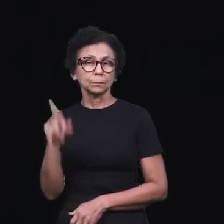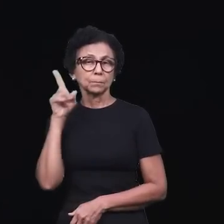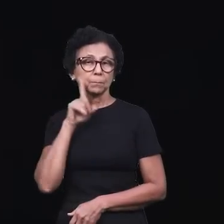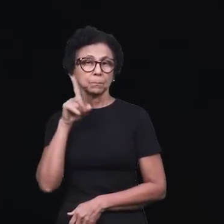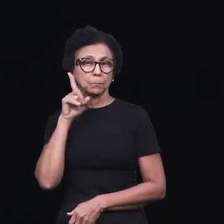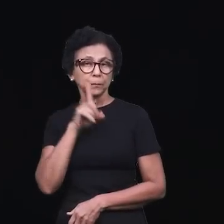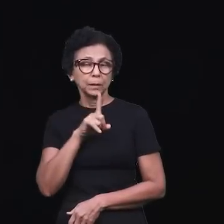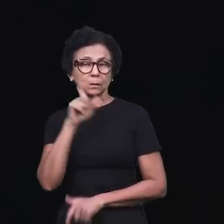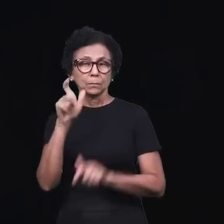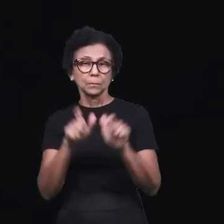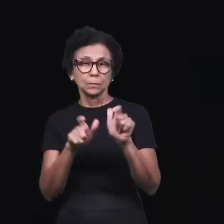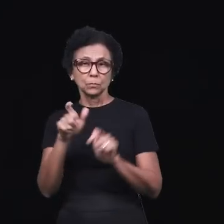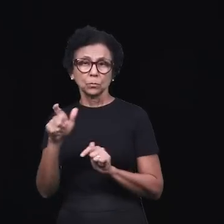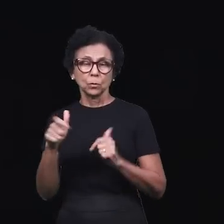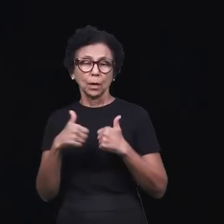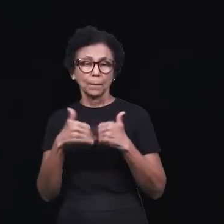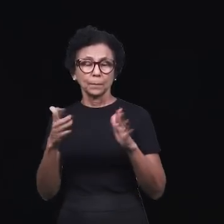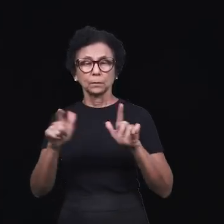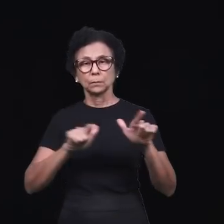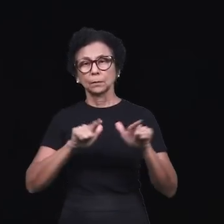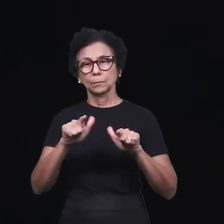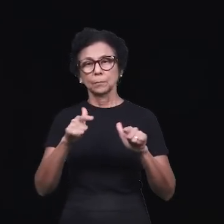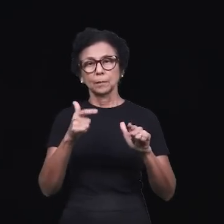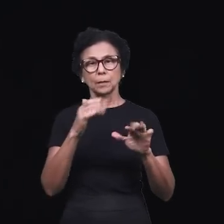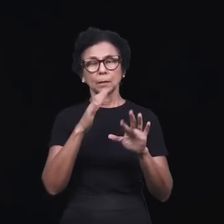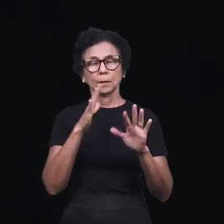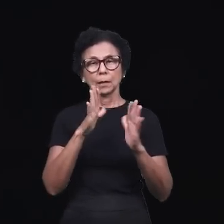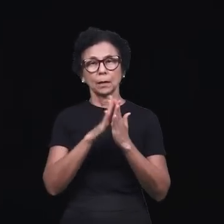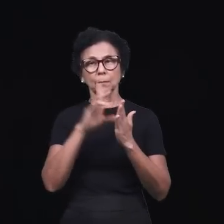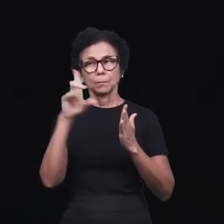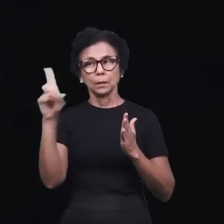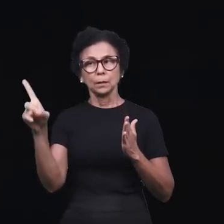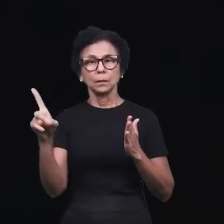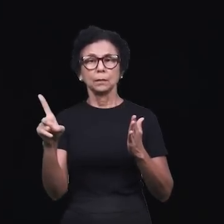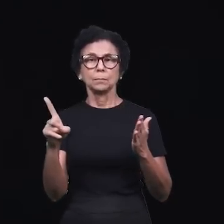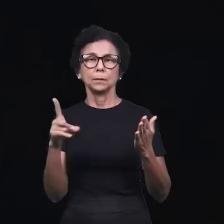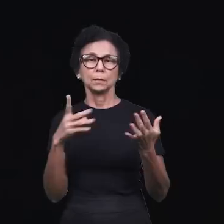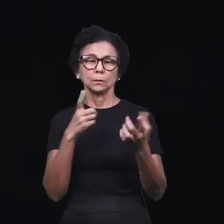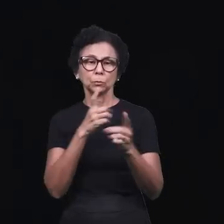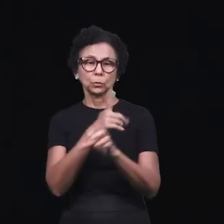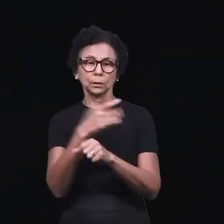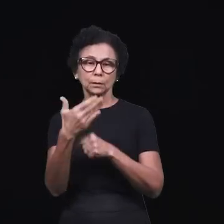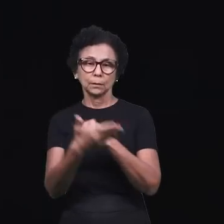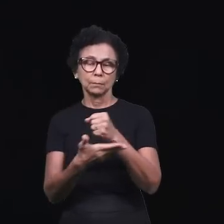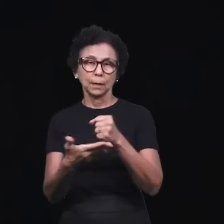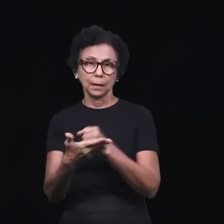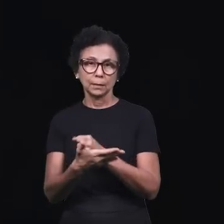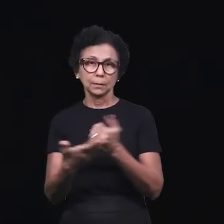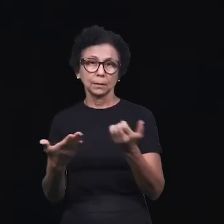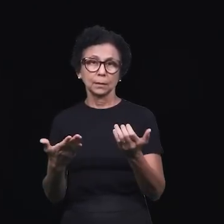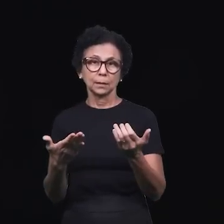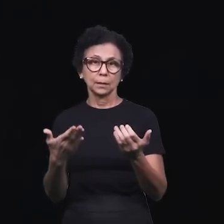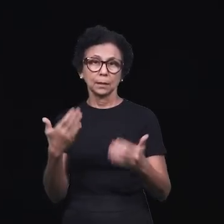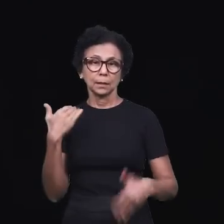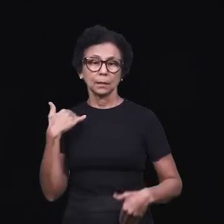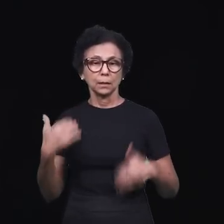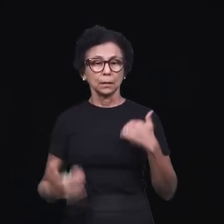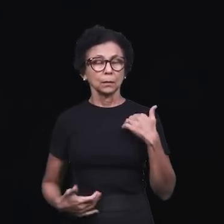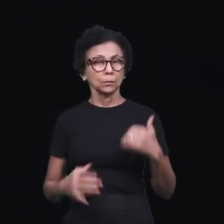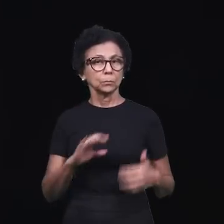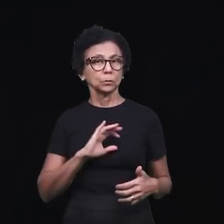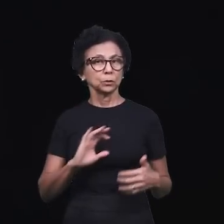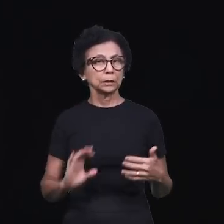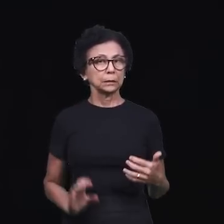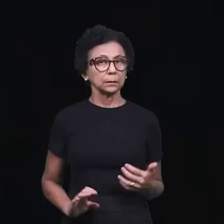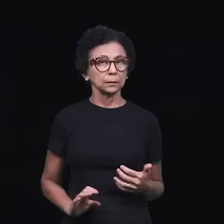bíblicos, abordando as doutrinas básicas da igreja como corpo de Cristo e a mensagem sobre o preparo para a